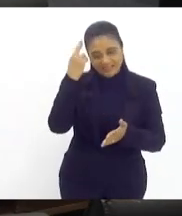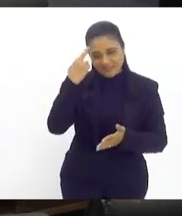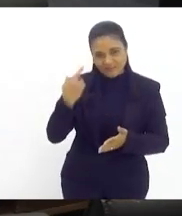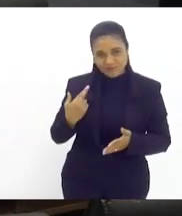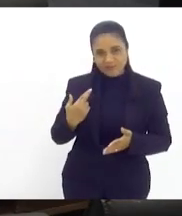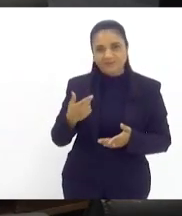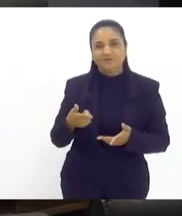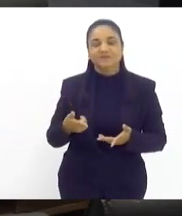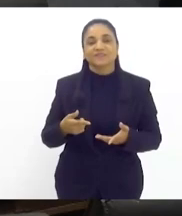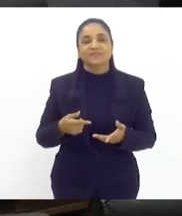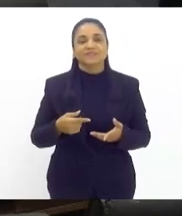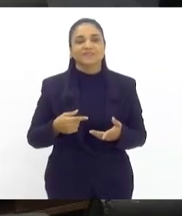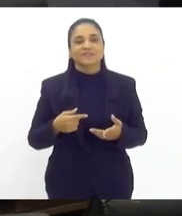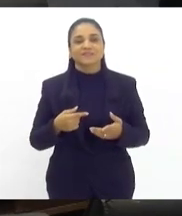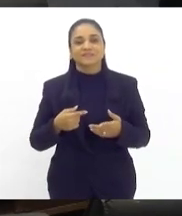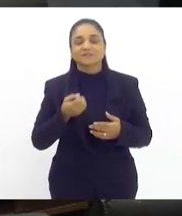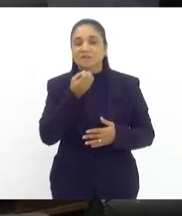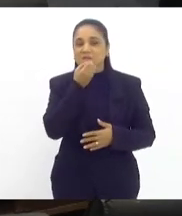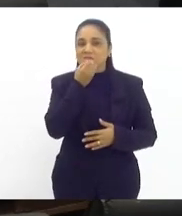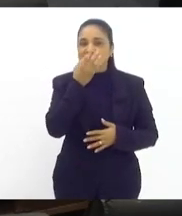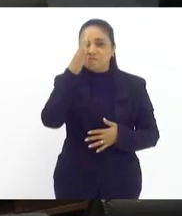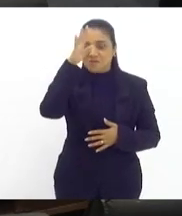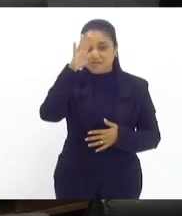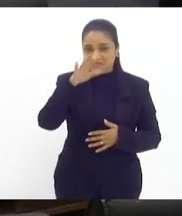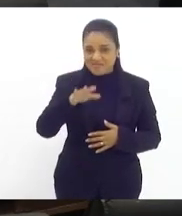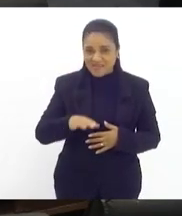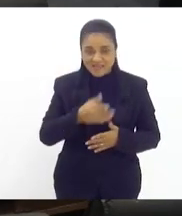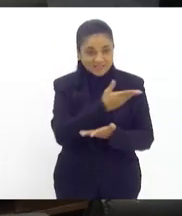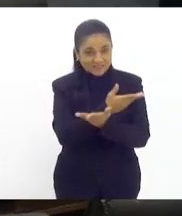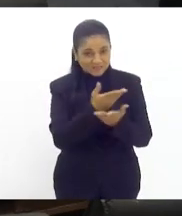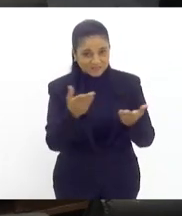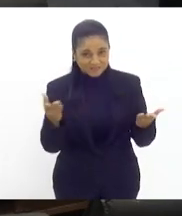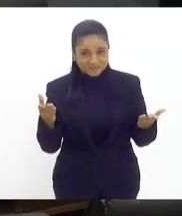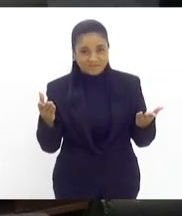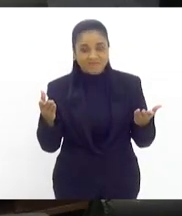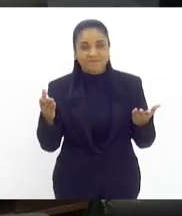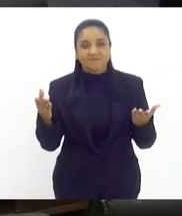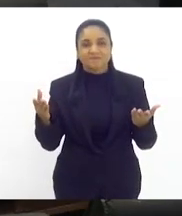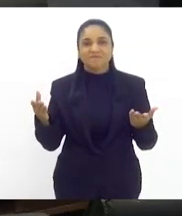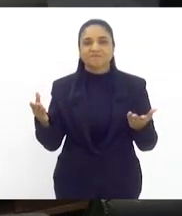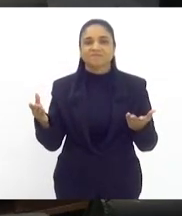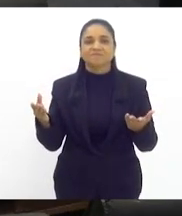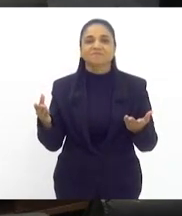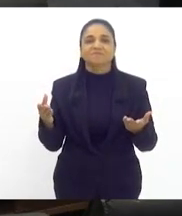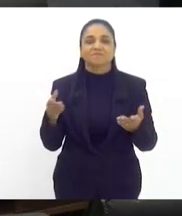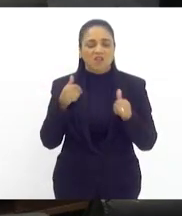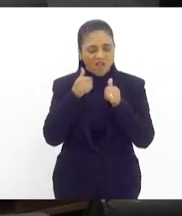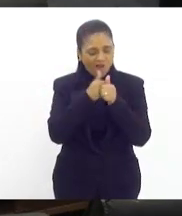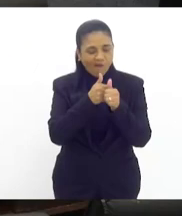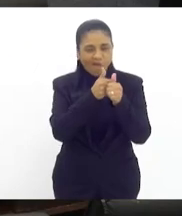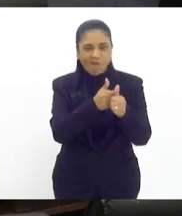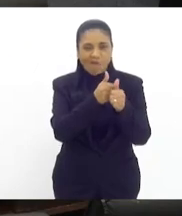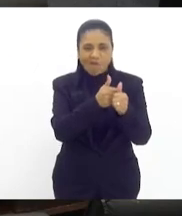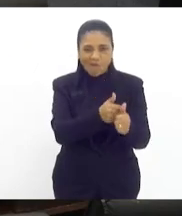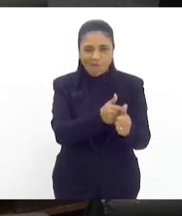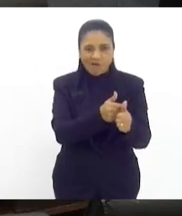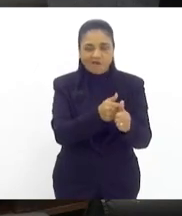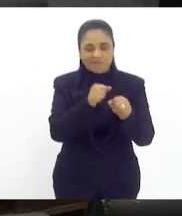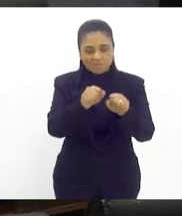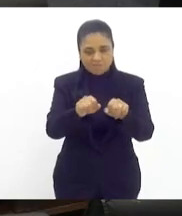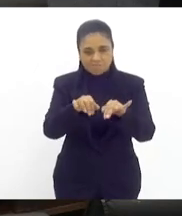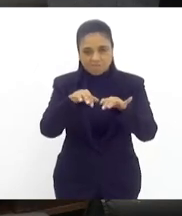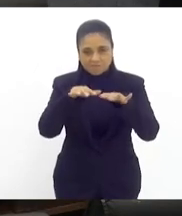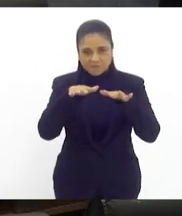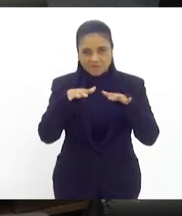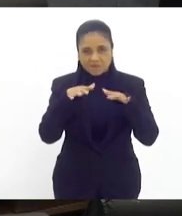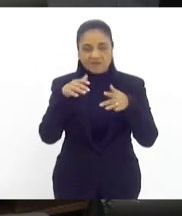primeiramente dar boa tarde a todas as pessoas que acompanham a nossa sessão plenária